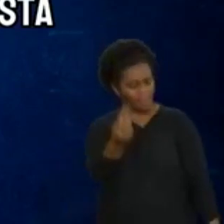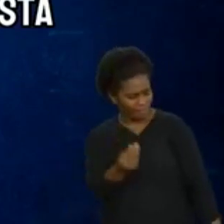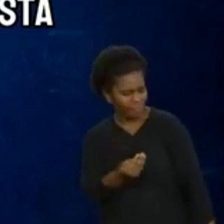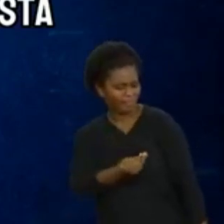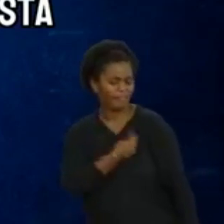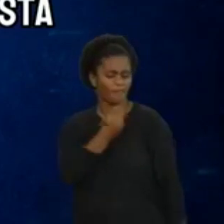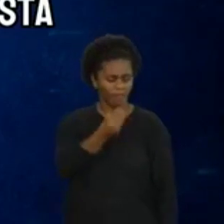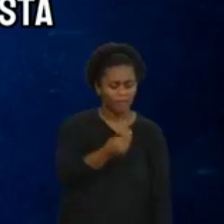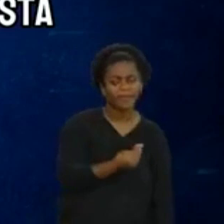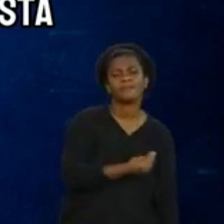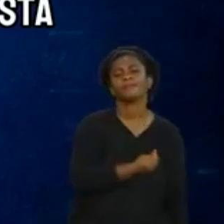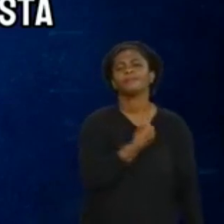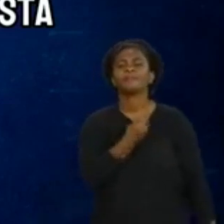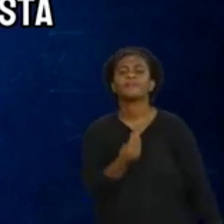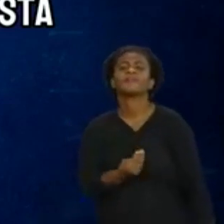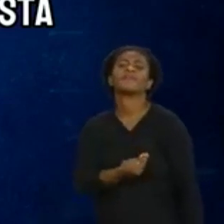que